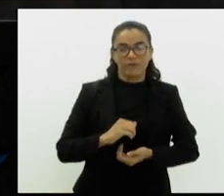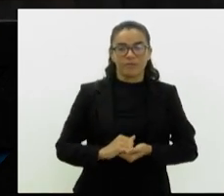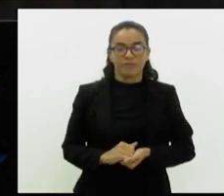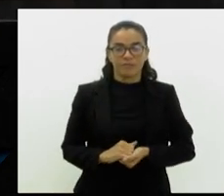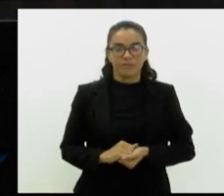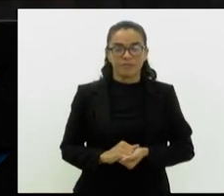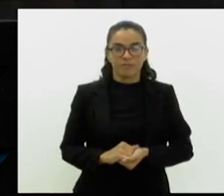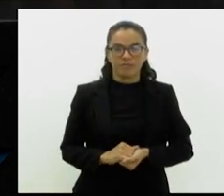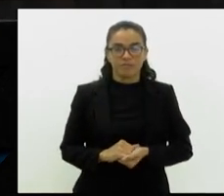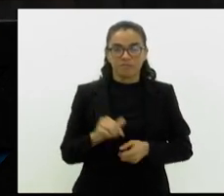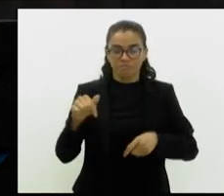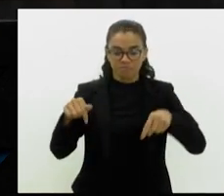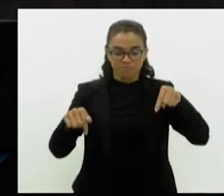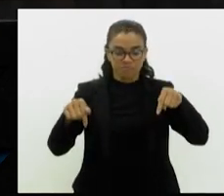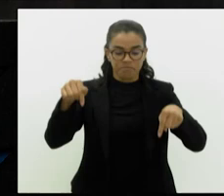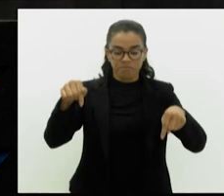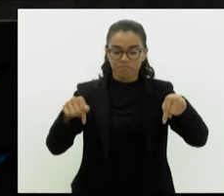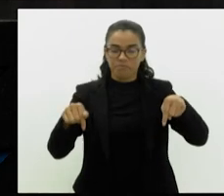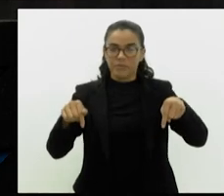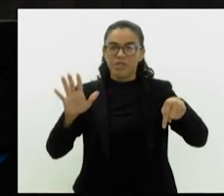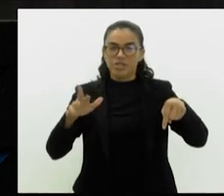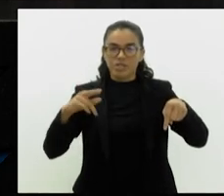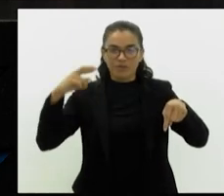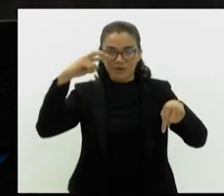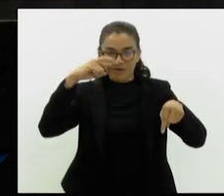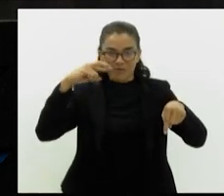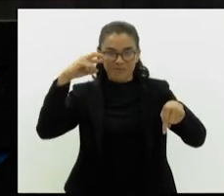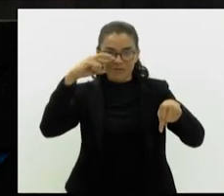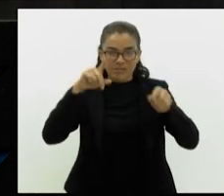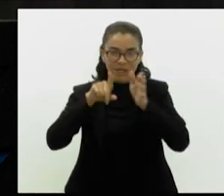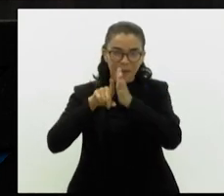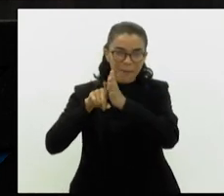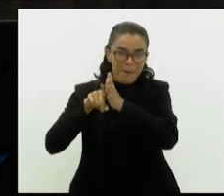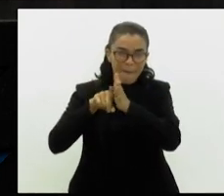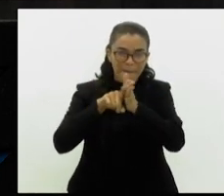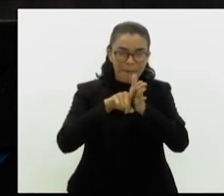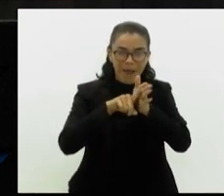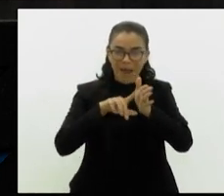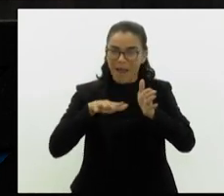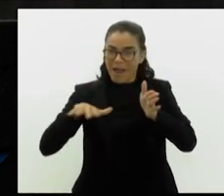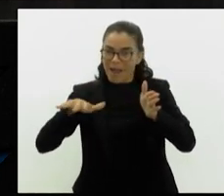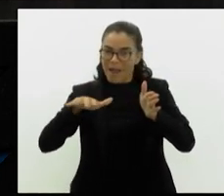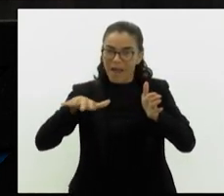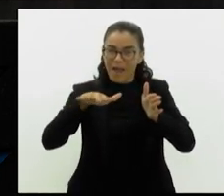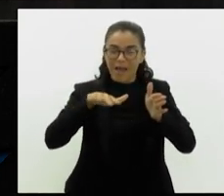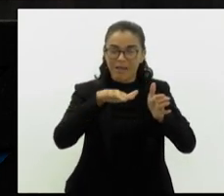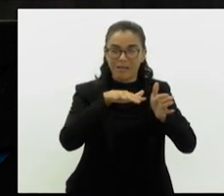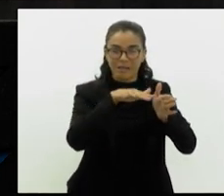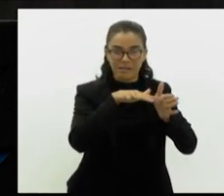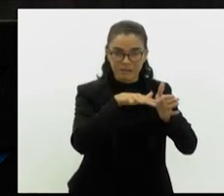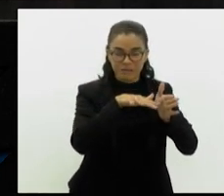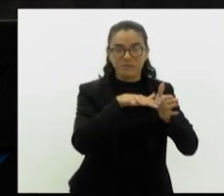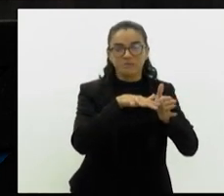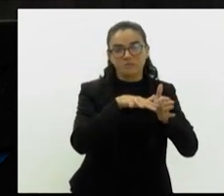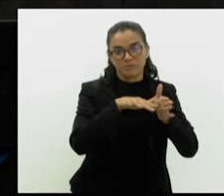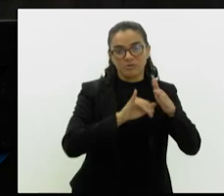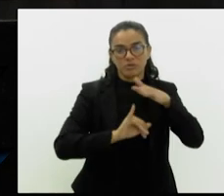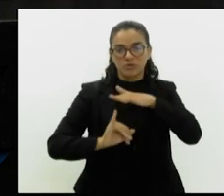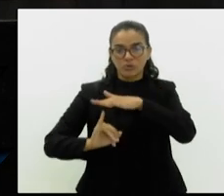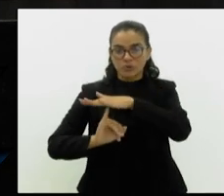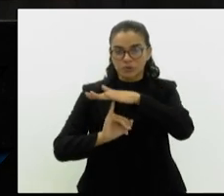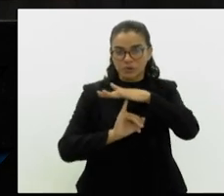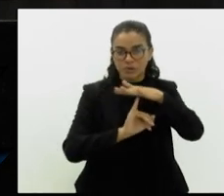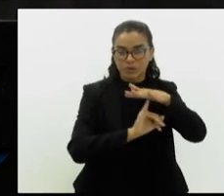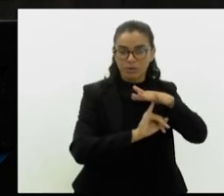nova e que já foi investigado por diversas áreas e somente agora no